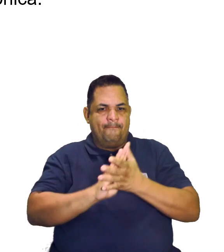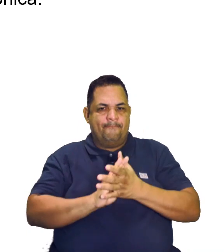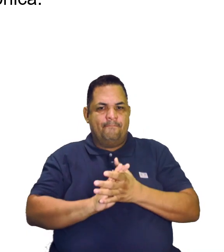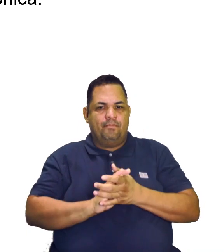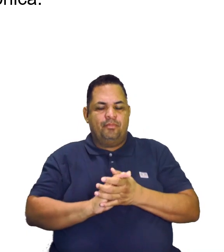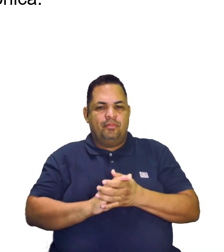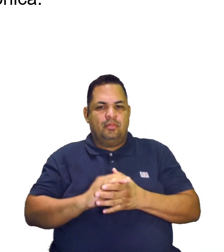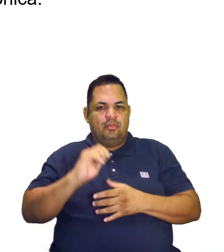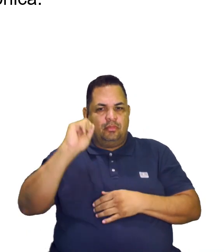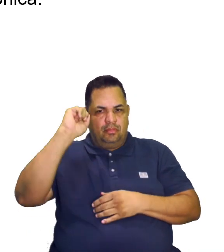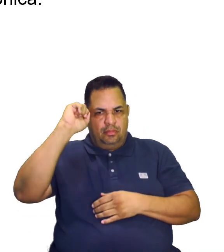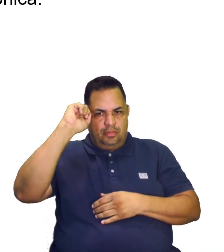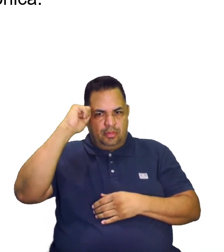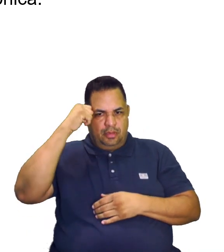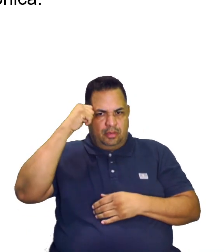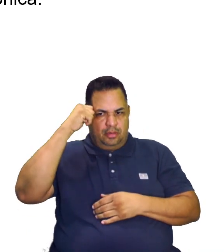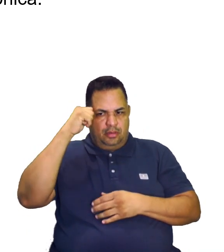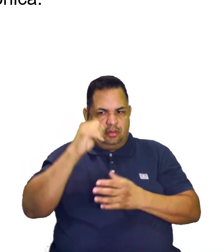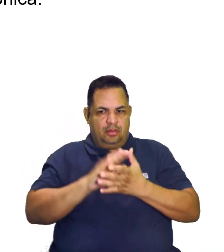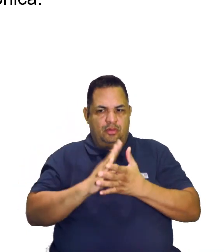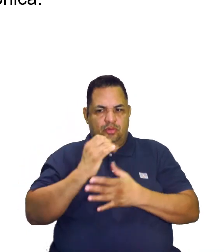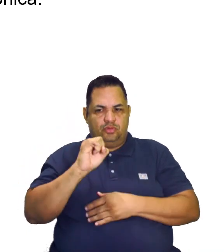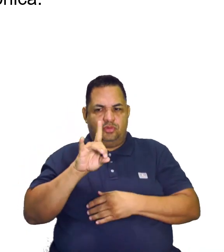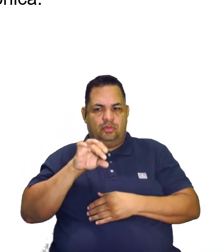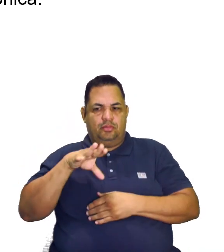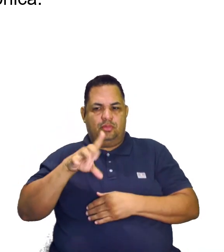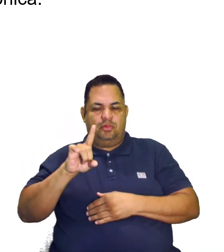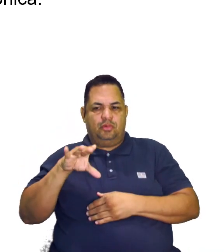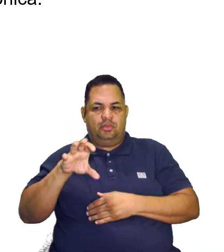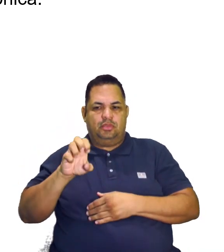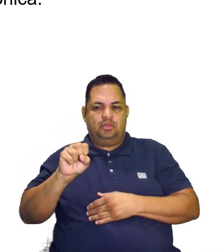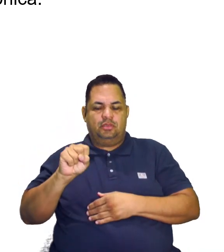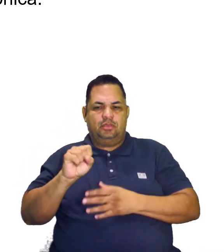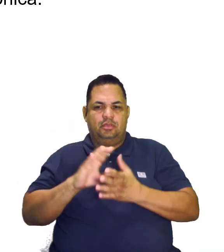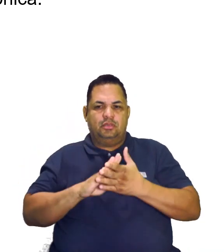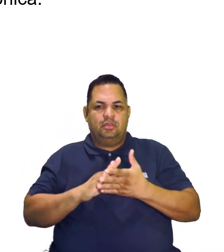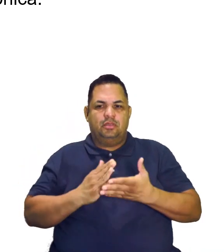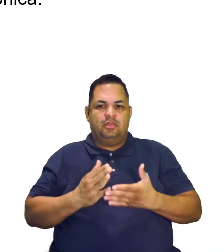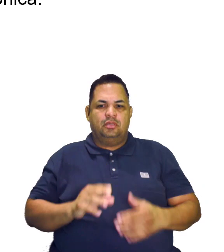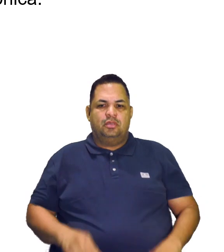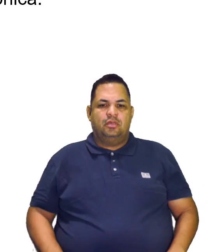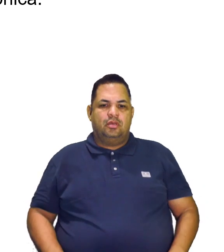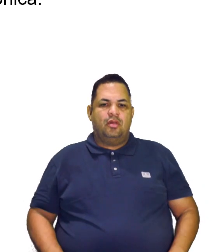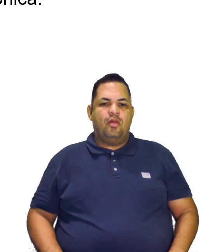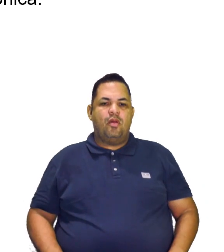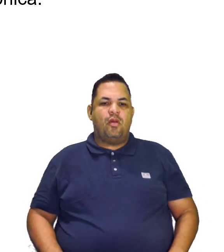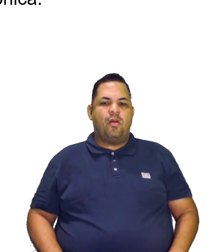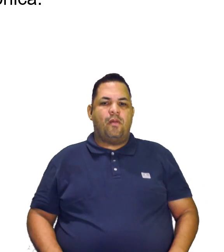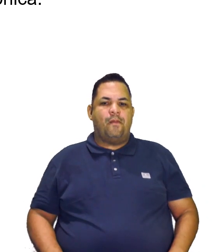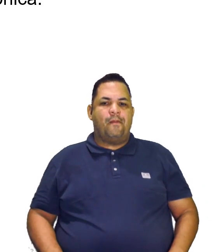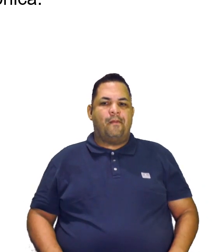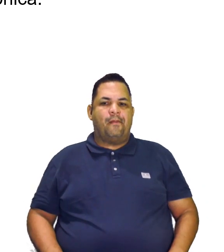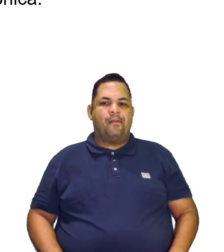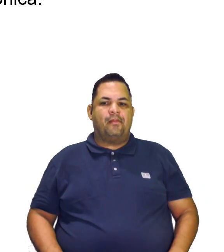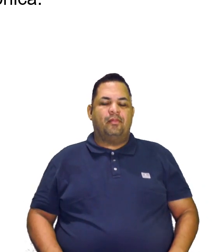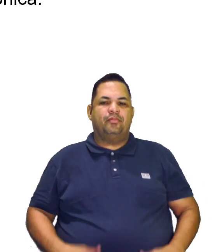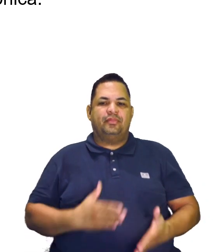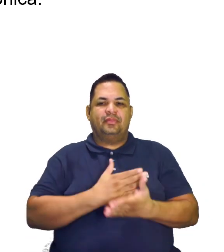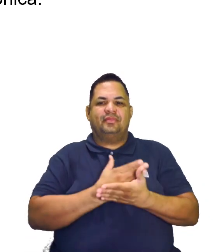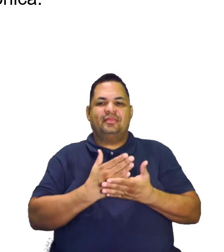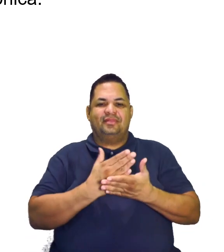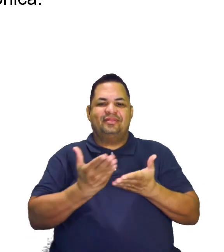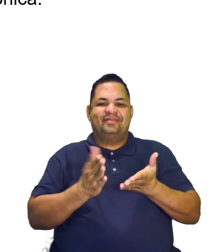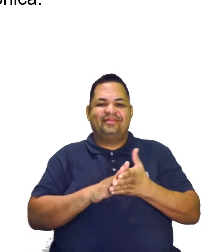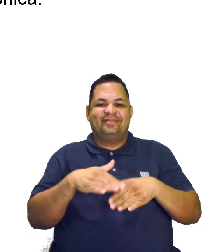Rio Negro e Solimões, né? Rio Negro e Solimões. Vou começar a colocar o Sam para